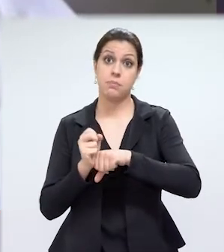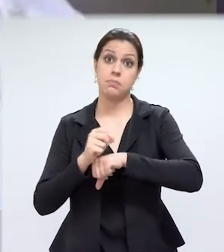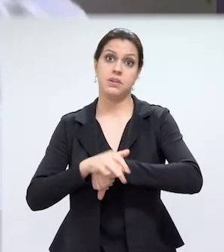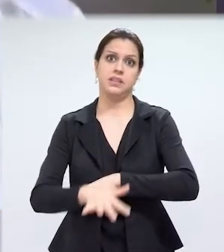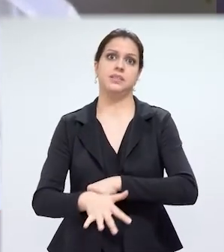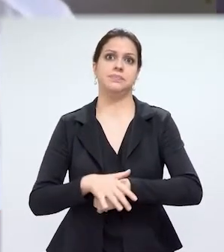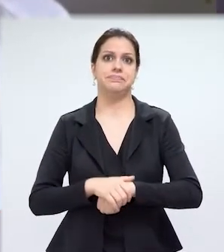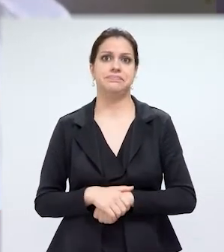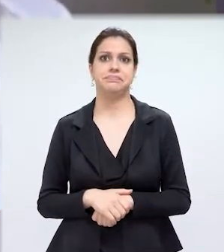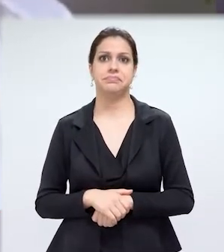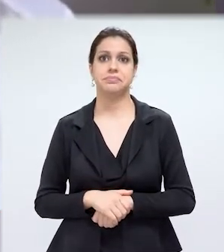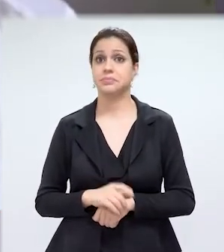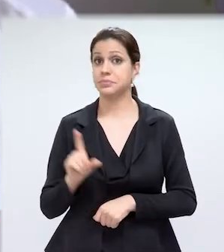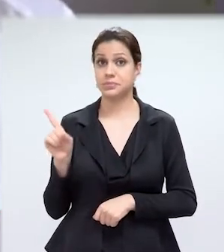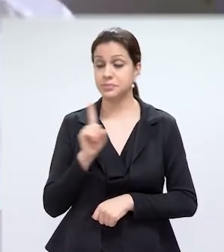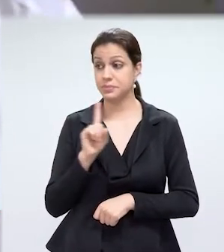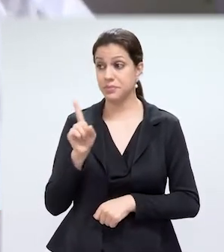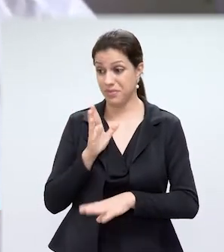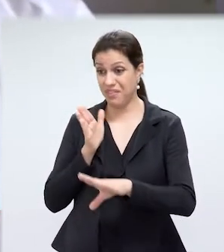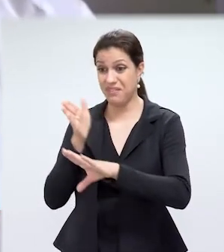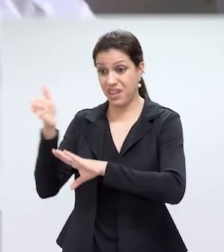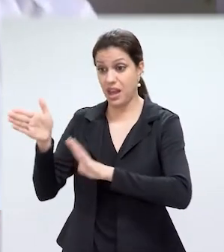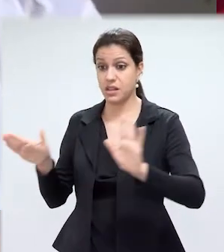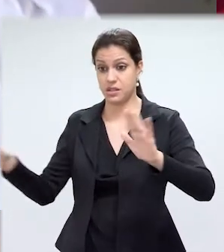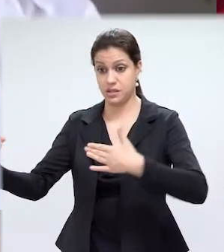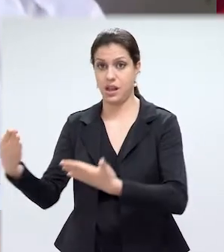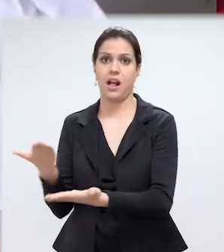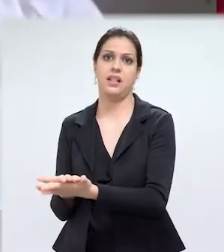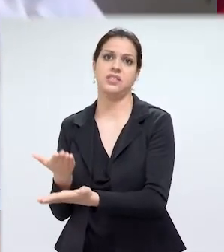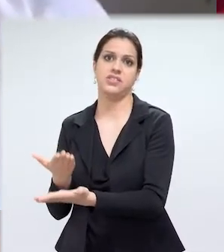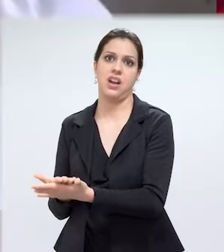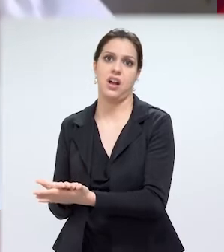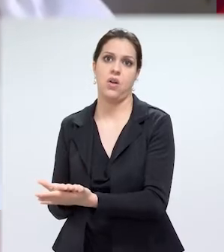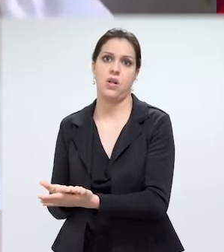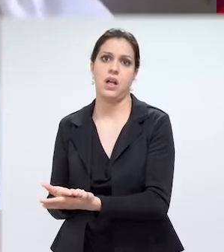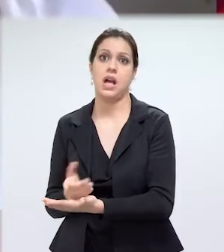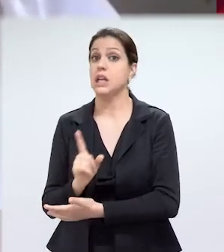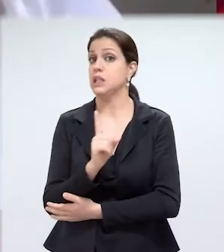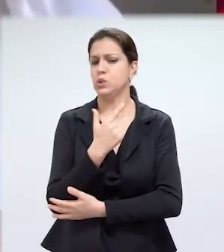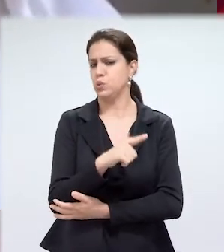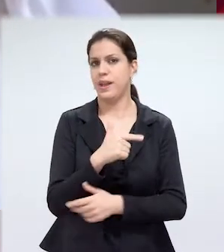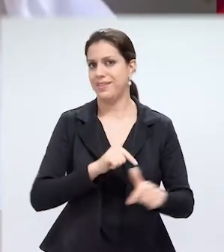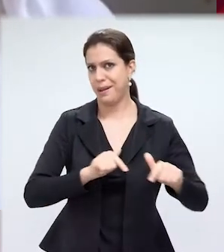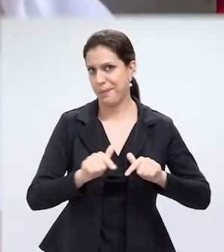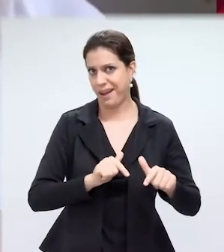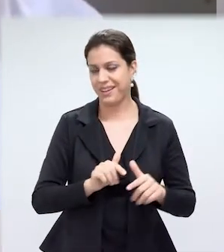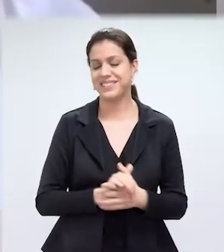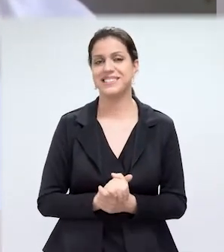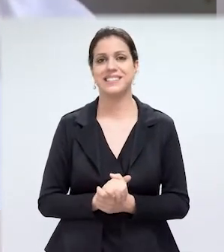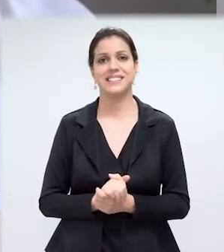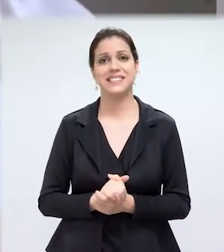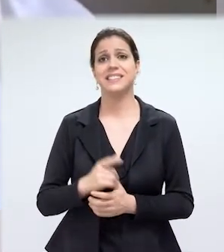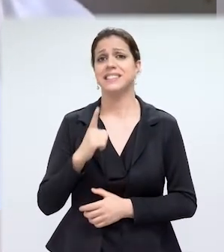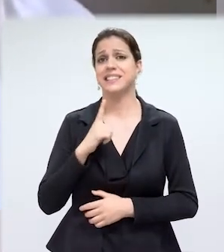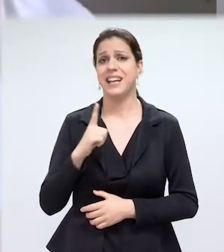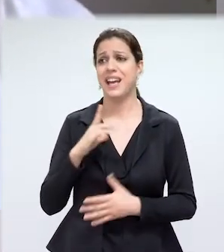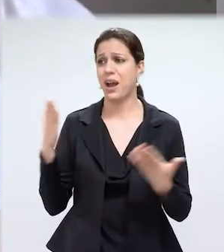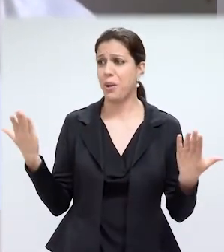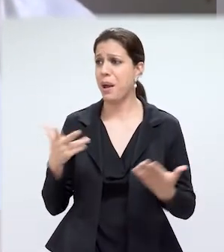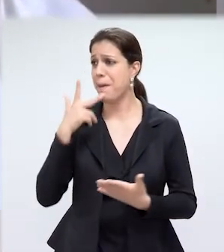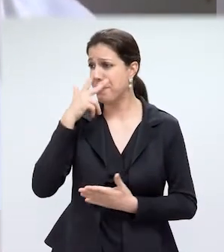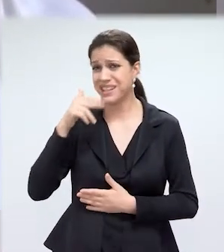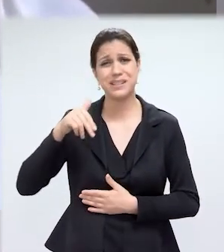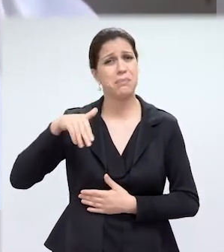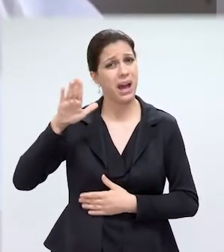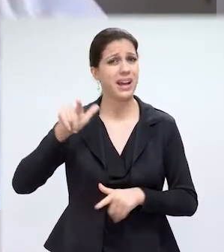igual agora na pandemia. Né? Não é porque não estão na sala de aula que não estejam